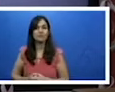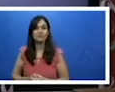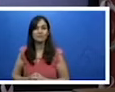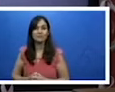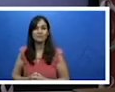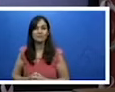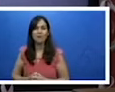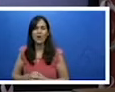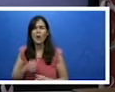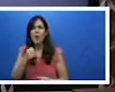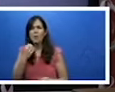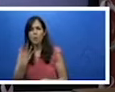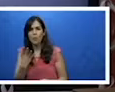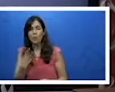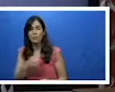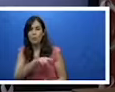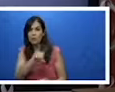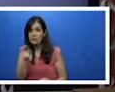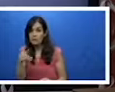Bom, vimos esses